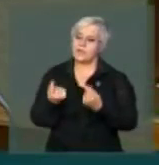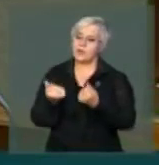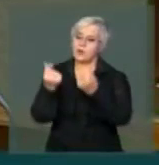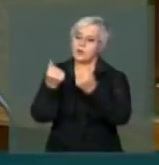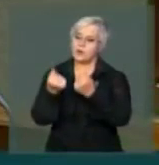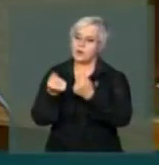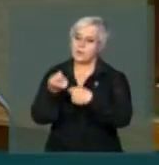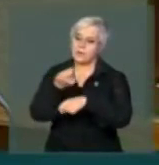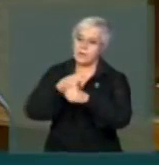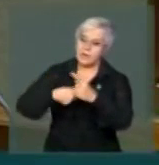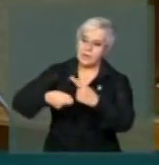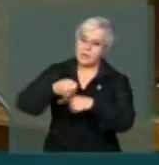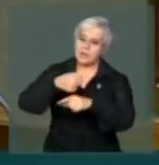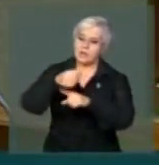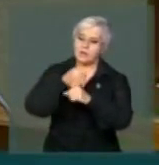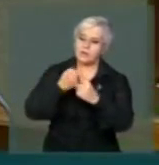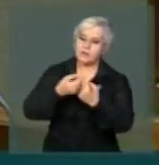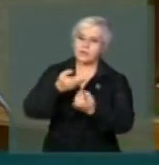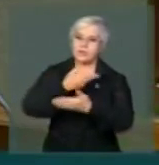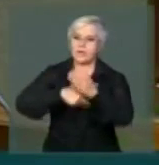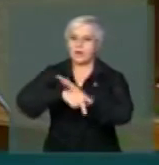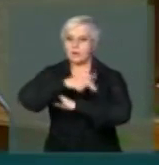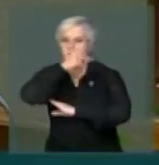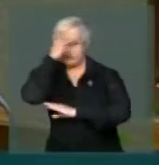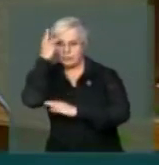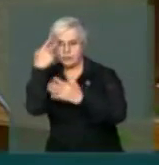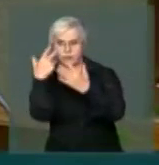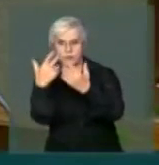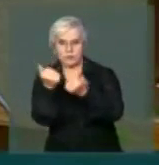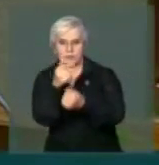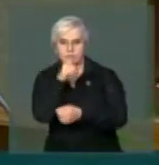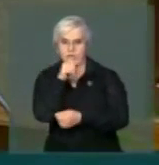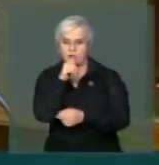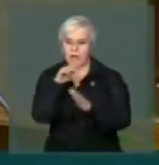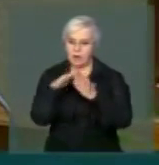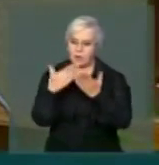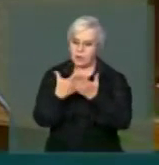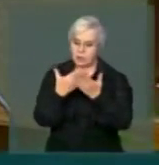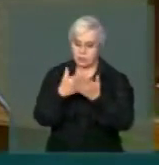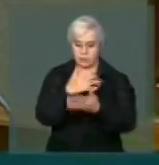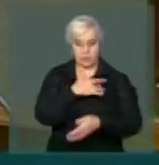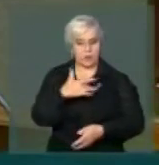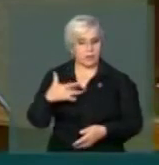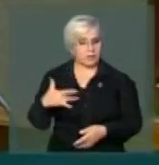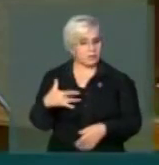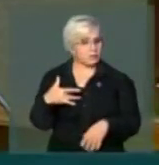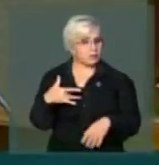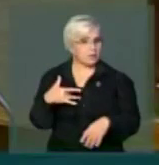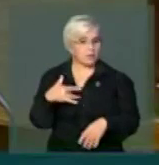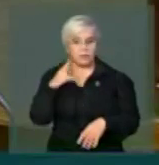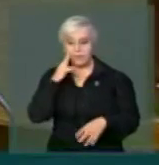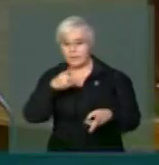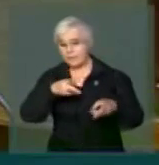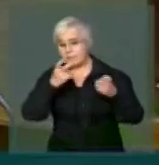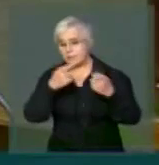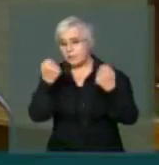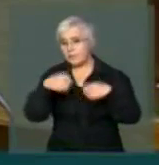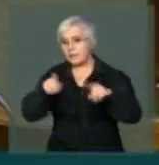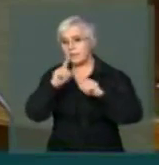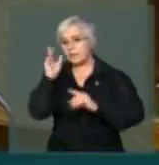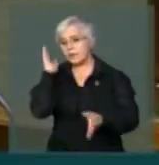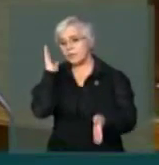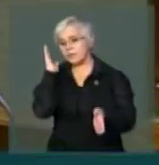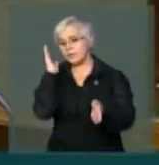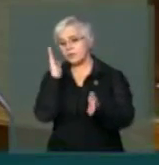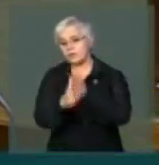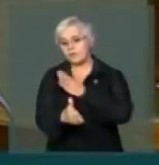que vivem distante dos direitos à água, à escola e à saúde, não necessitará ir embora para as